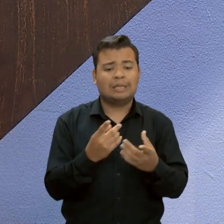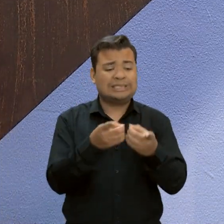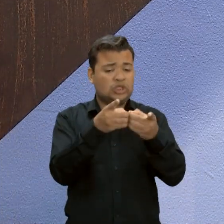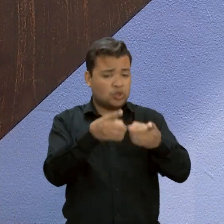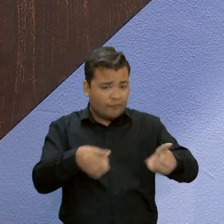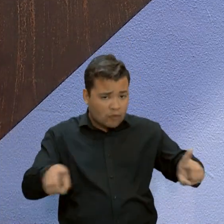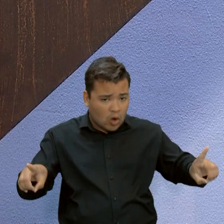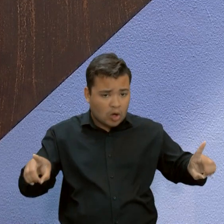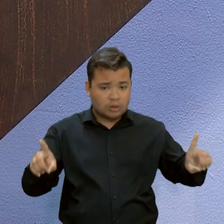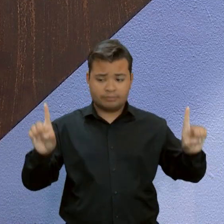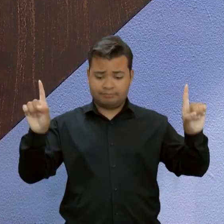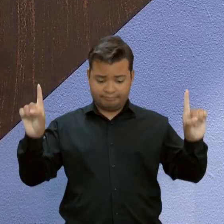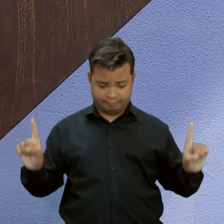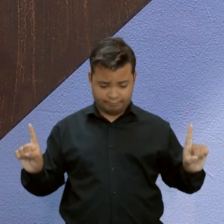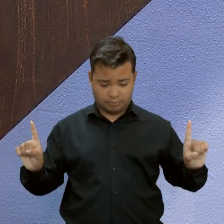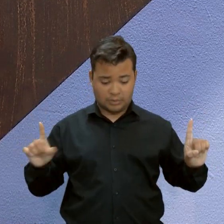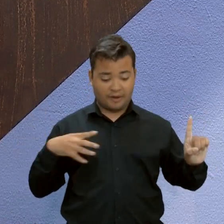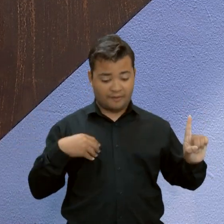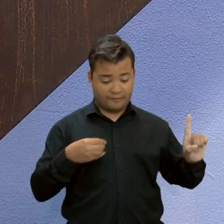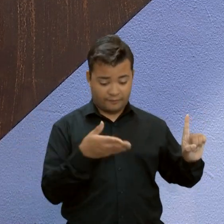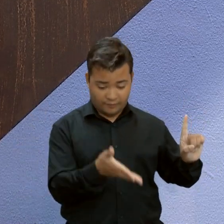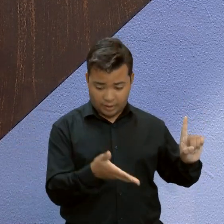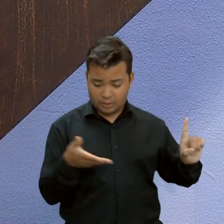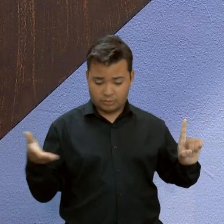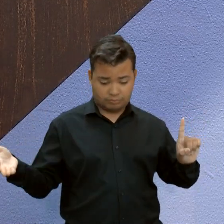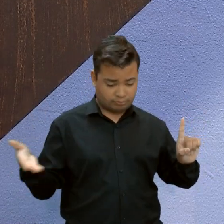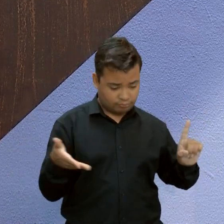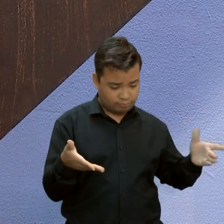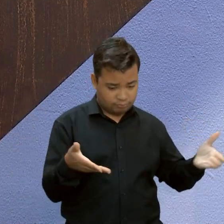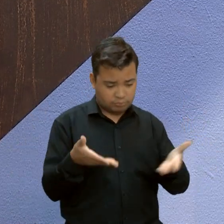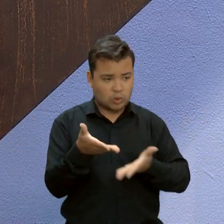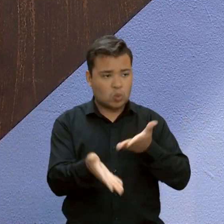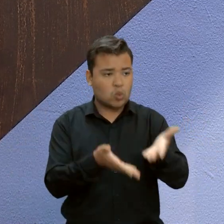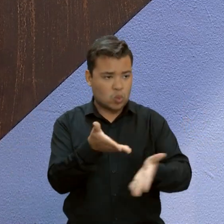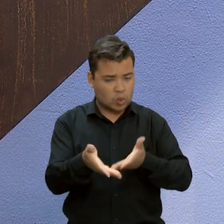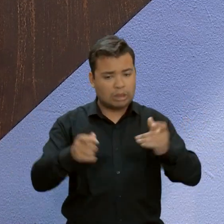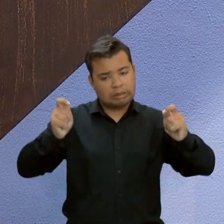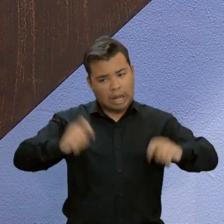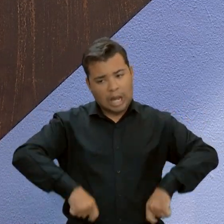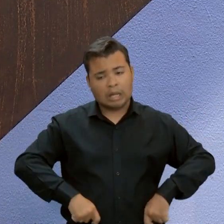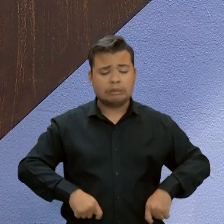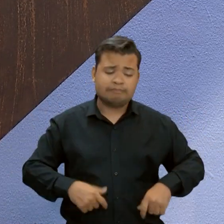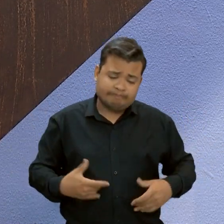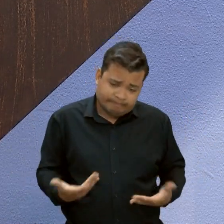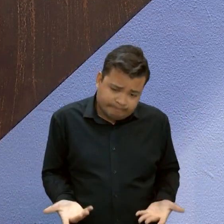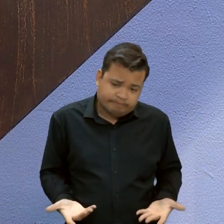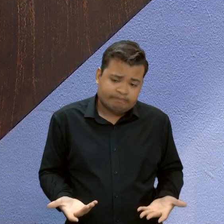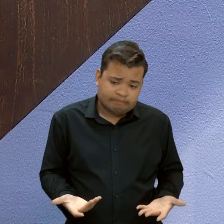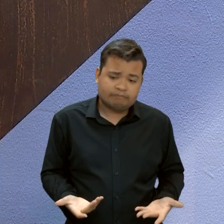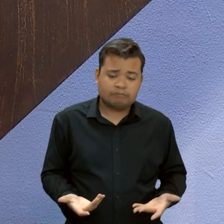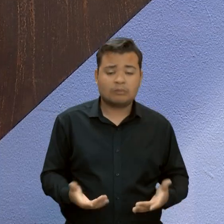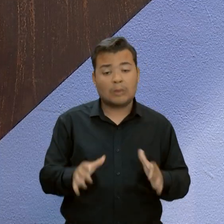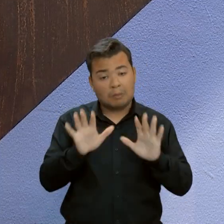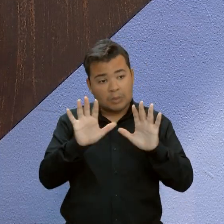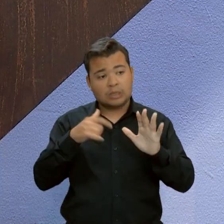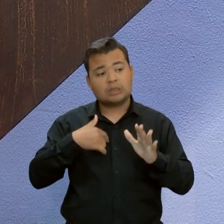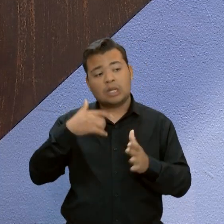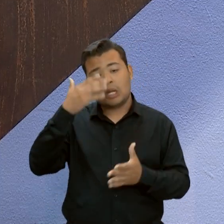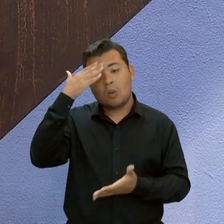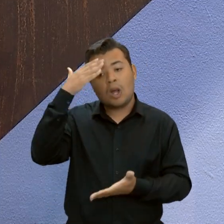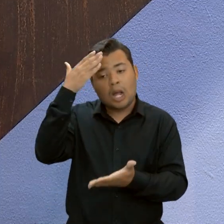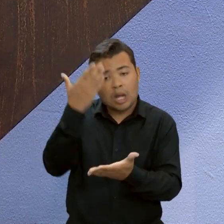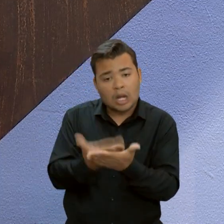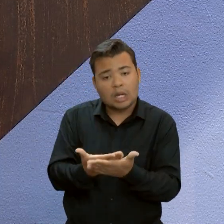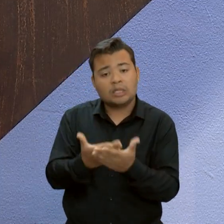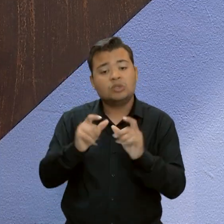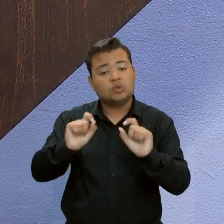criar um filho. Mas eu acredito piamente que realmente deve ser essa união, como bem falou aqui o Cavalcante,